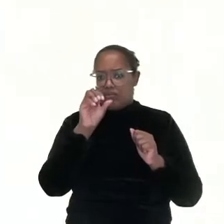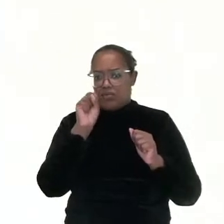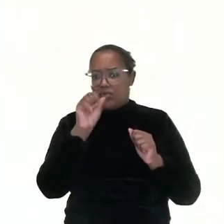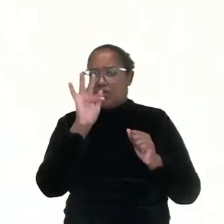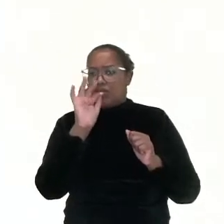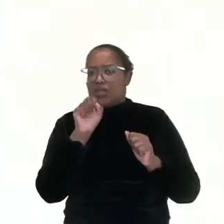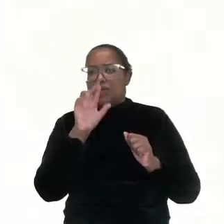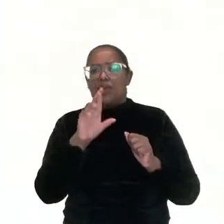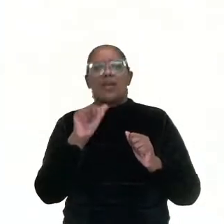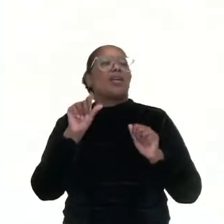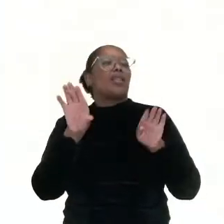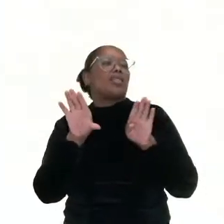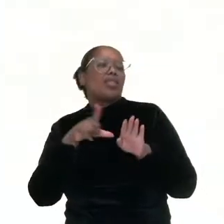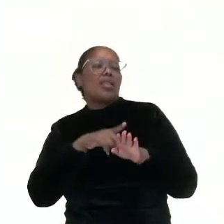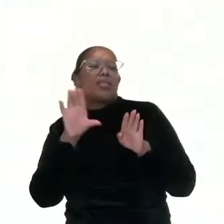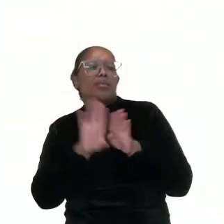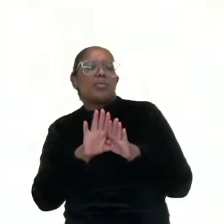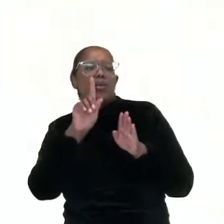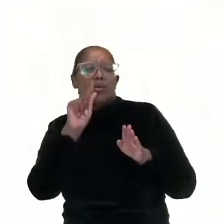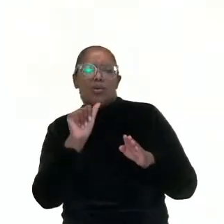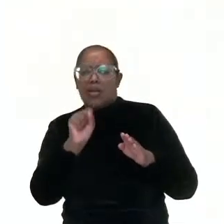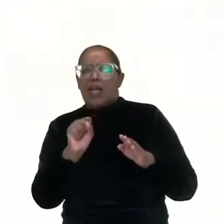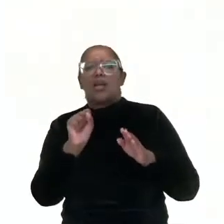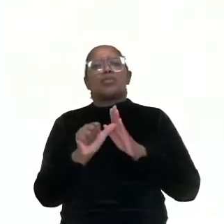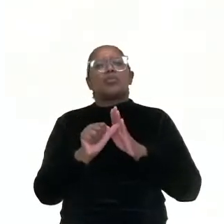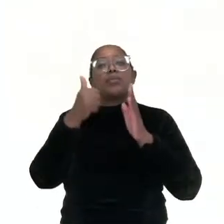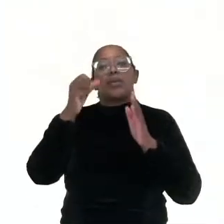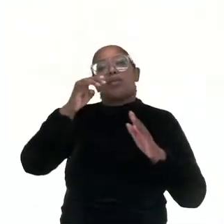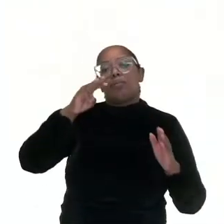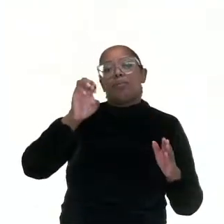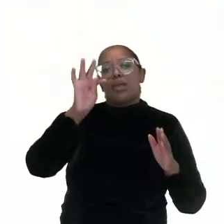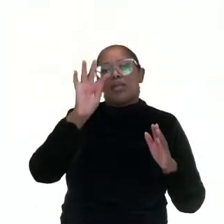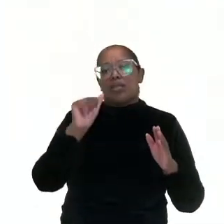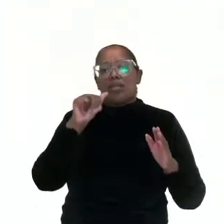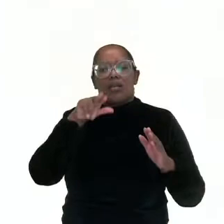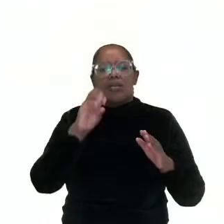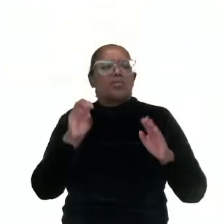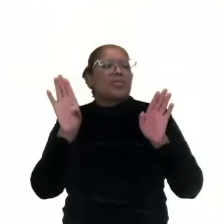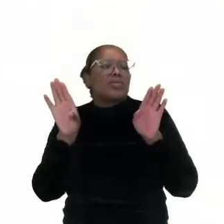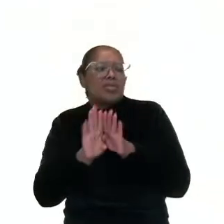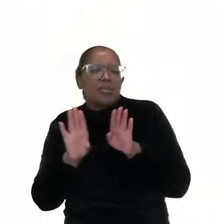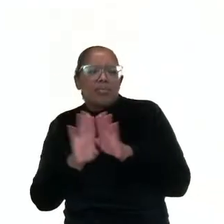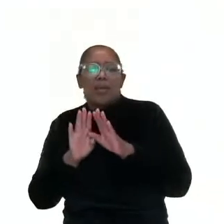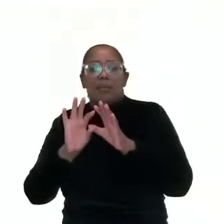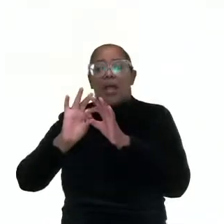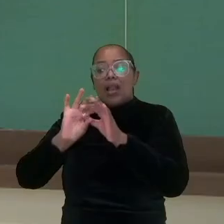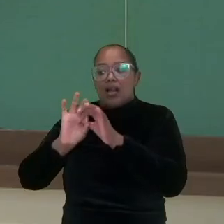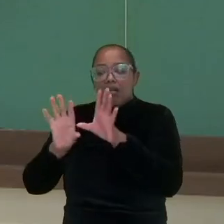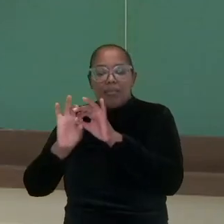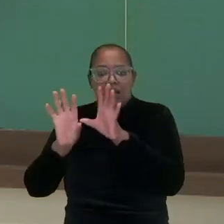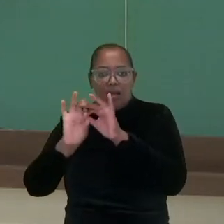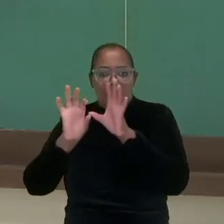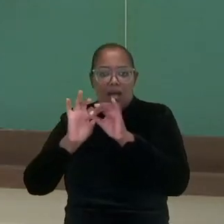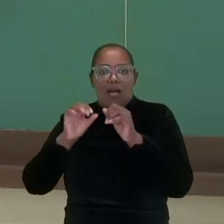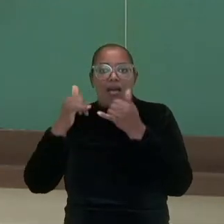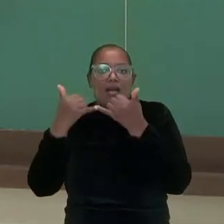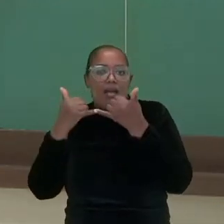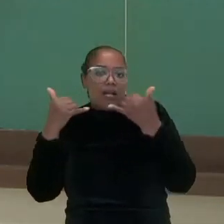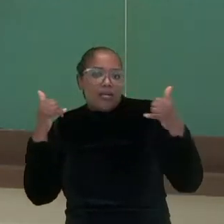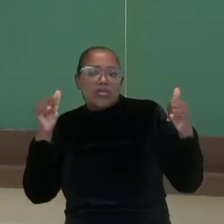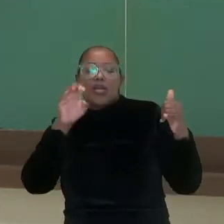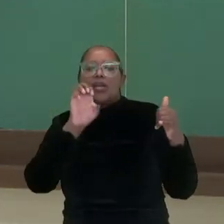E como ocorre o efeito estufa? Olha só. Diariamente, a superfície do planeta é atingida por raios solares e parte da